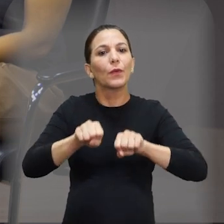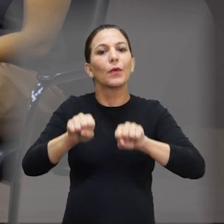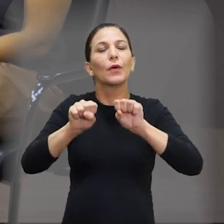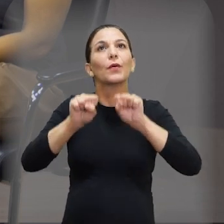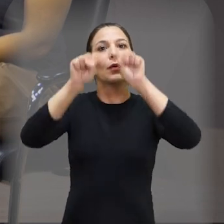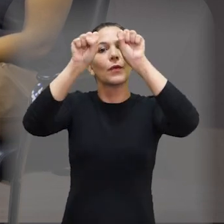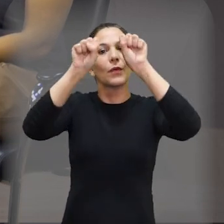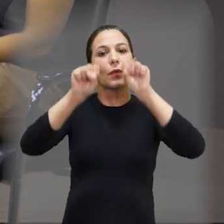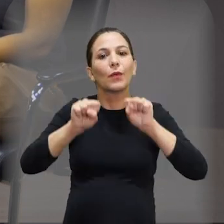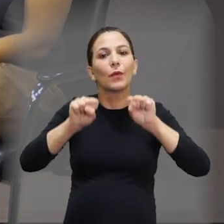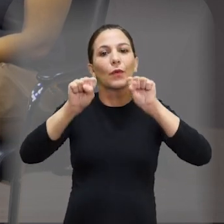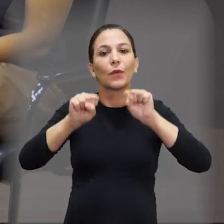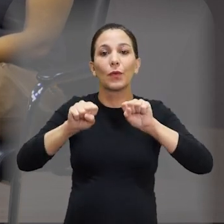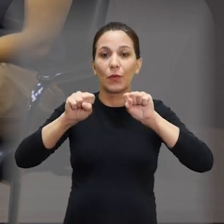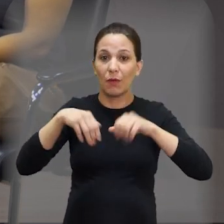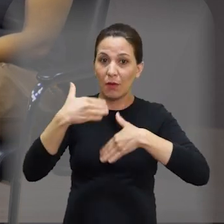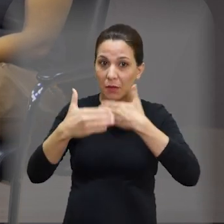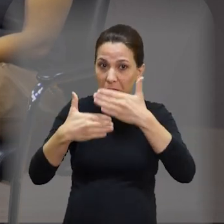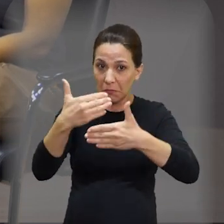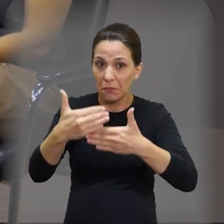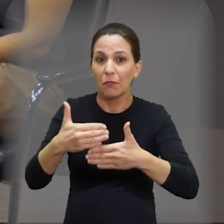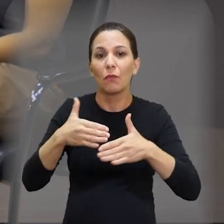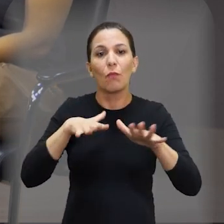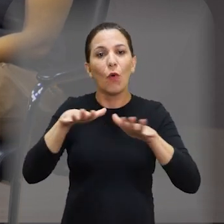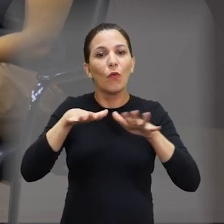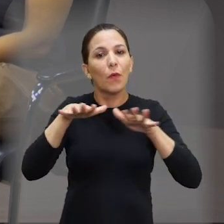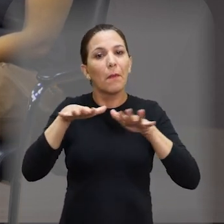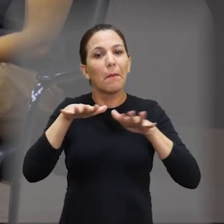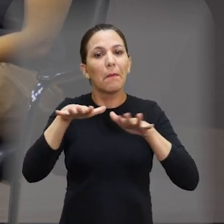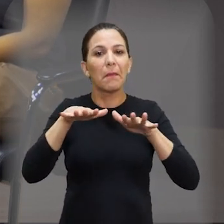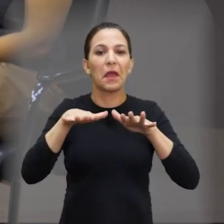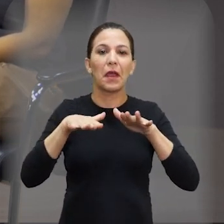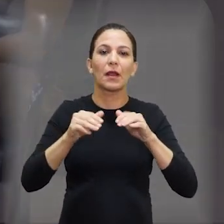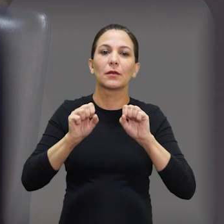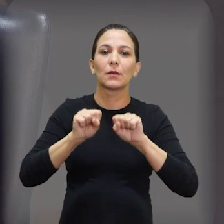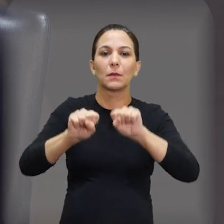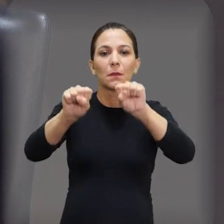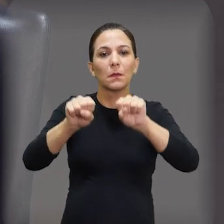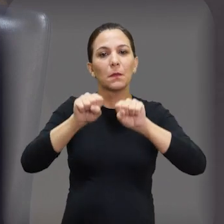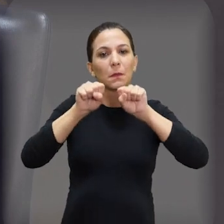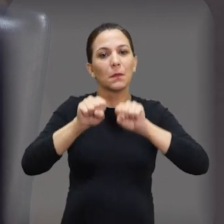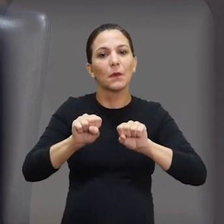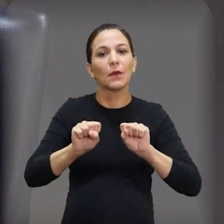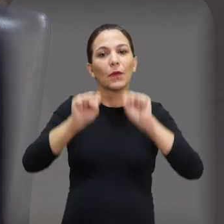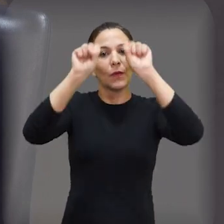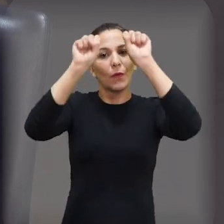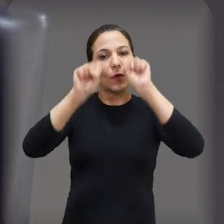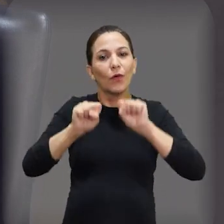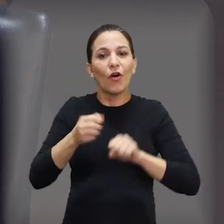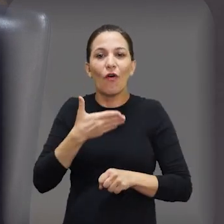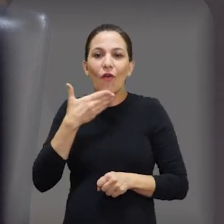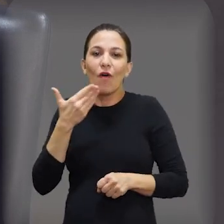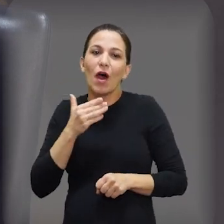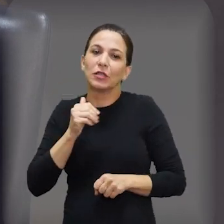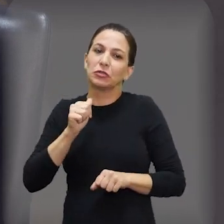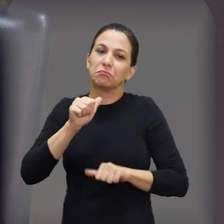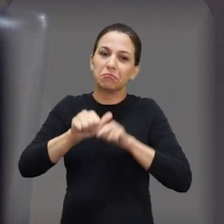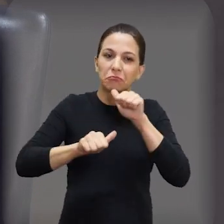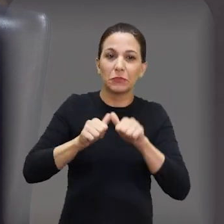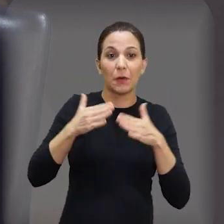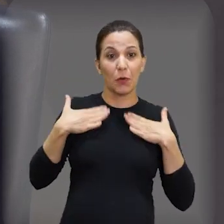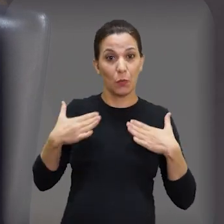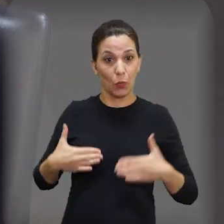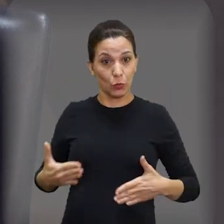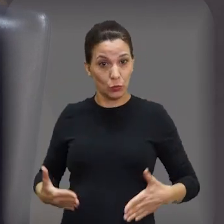é feito de uma maneira completamente harmônica e sem grandes interrupções, sem movimentos bruscos,